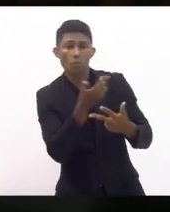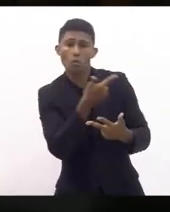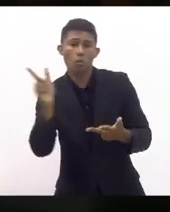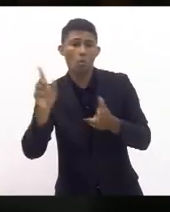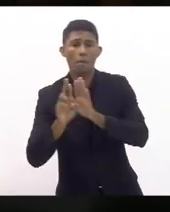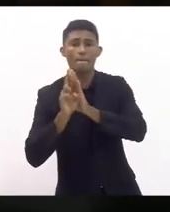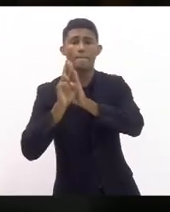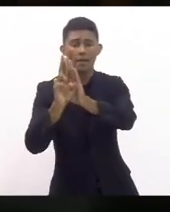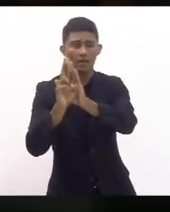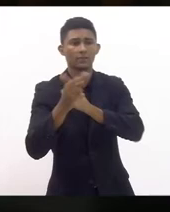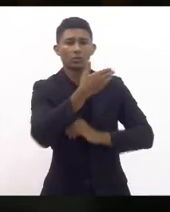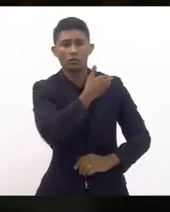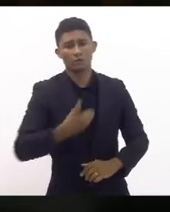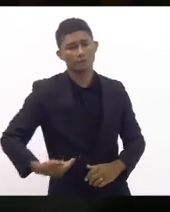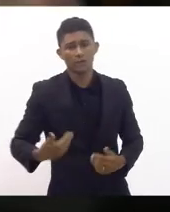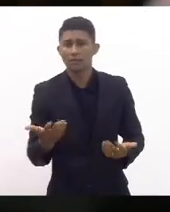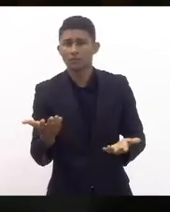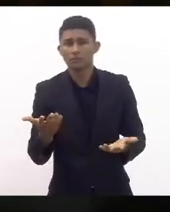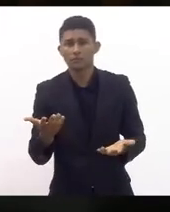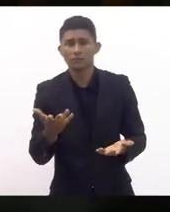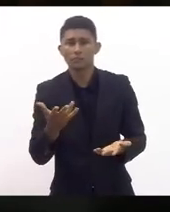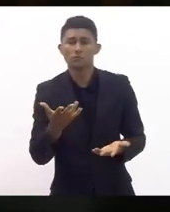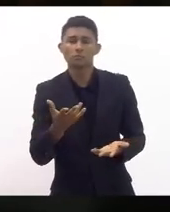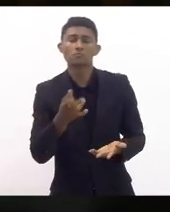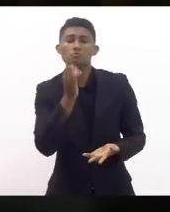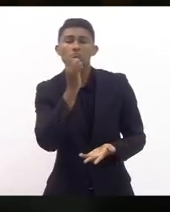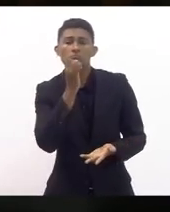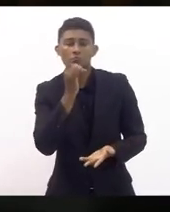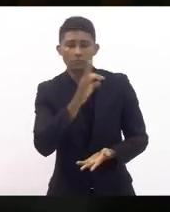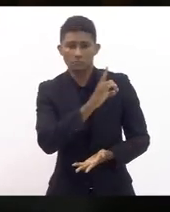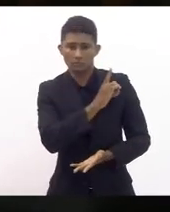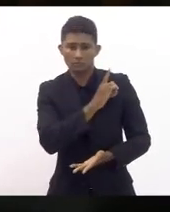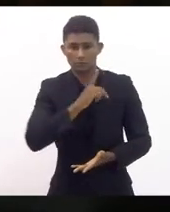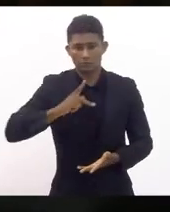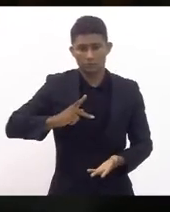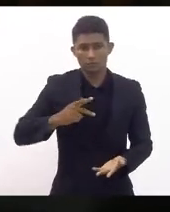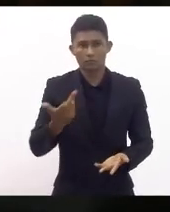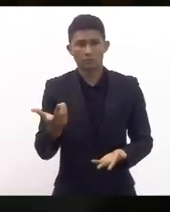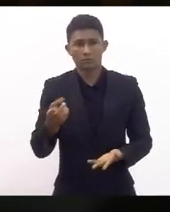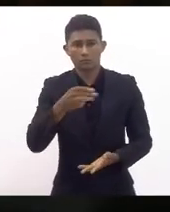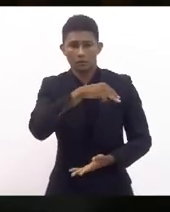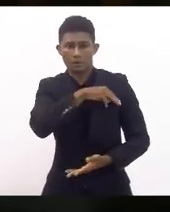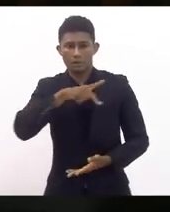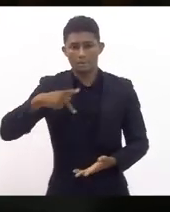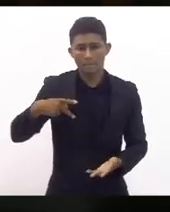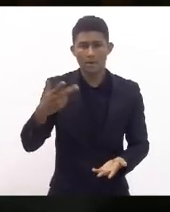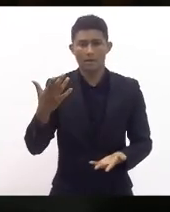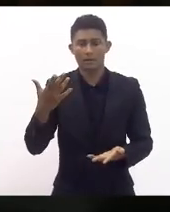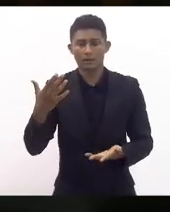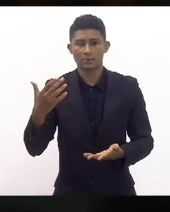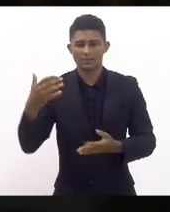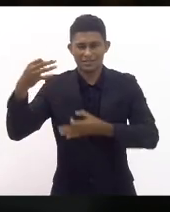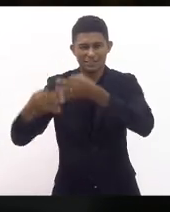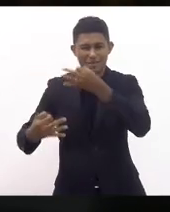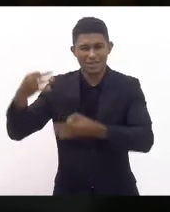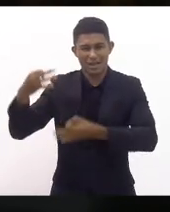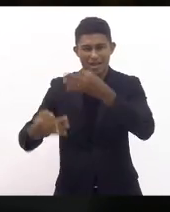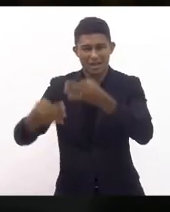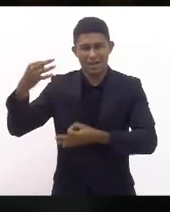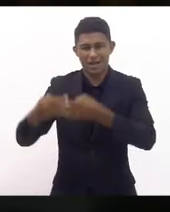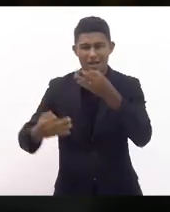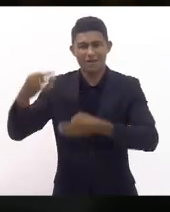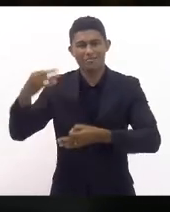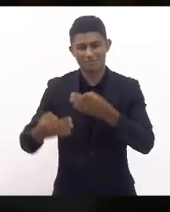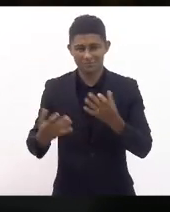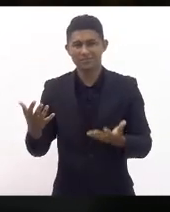o poder público, né? Os outros poderes, como a Defensoria, o Ministério Público, o Tribunal de Justiça. Então, todos